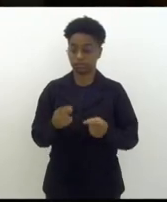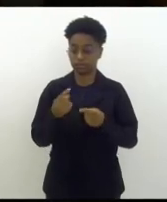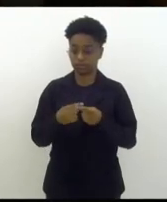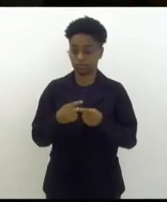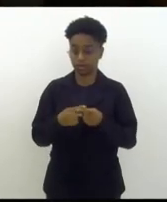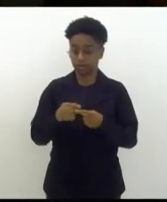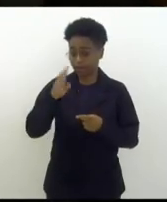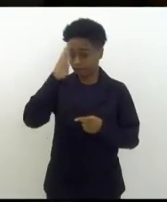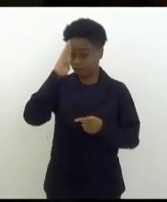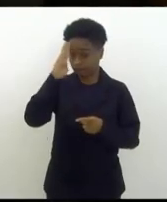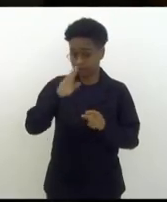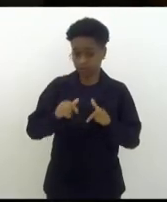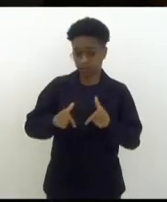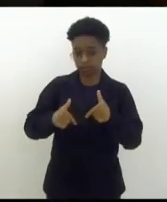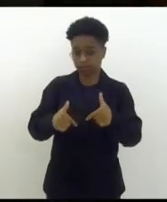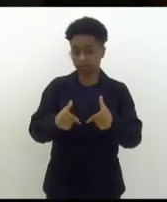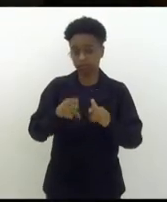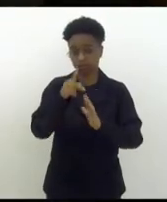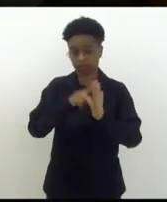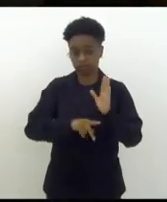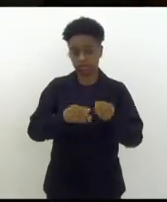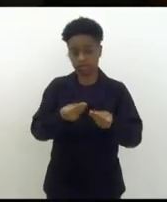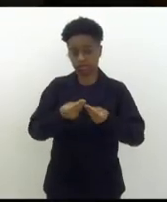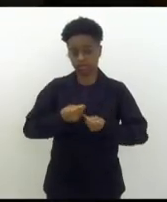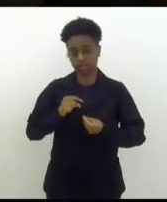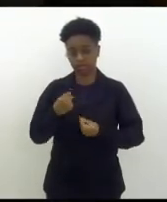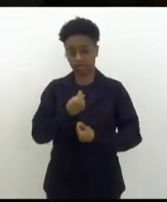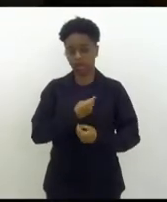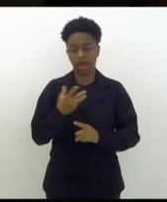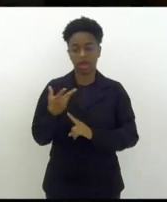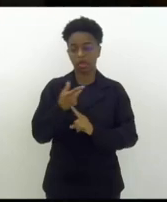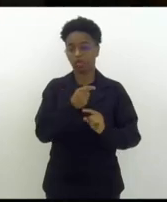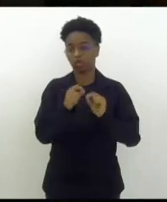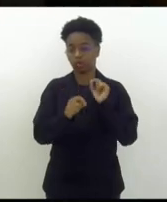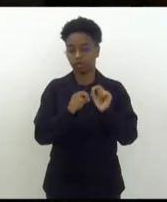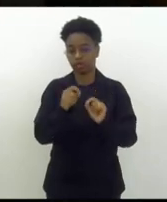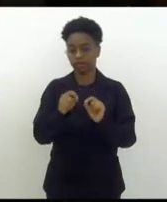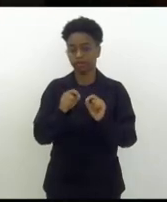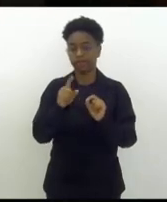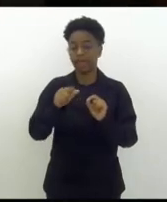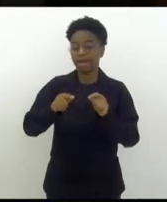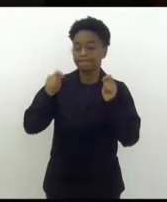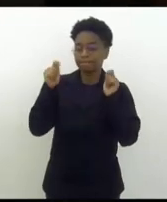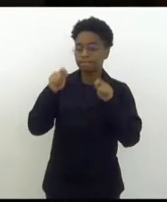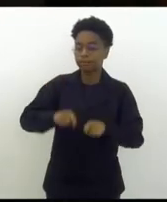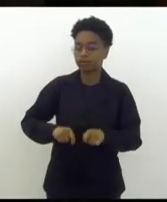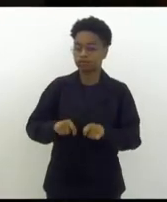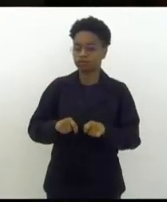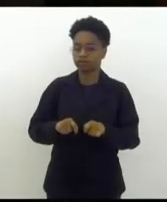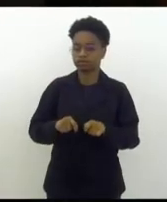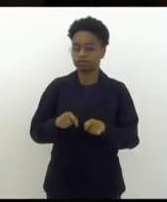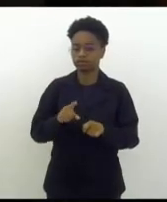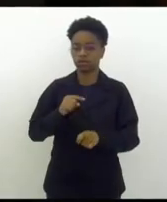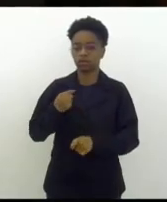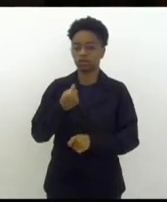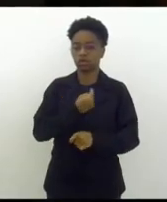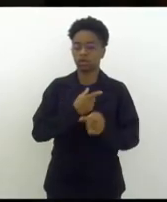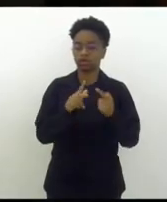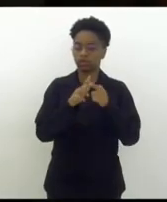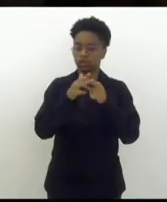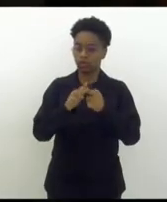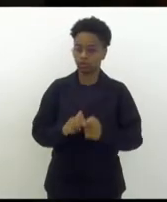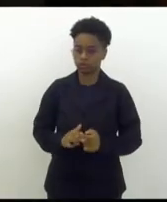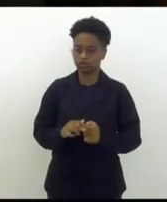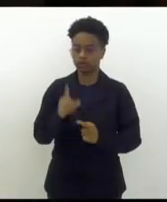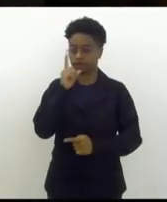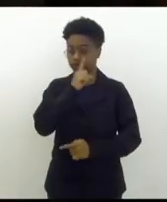contribuições que esse projeto entrega para nós artistas é justamente a possibilidade de nós corrigirmos